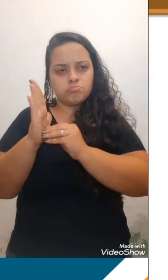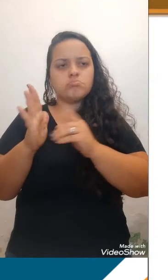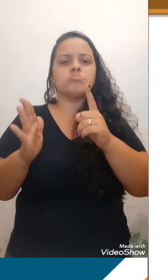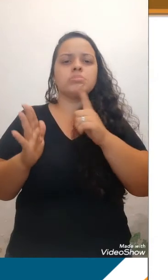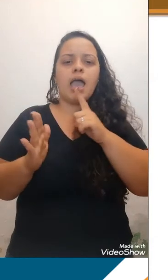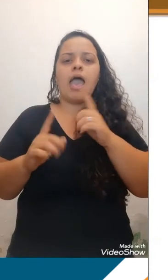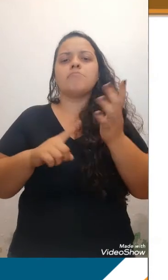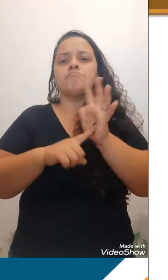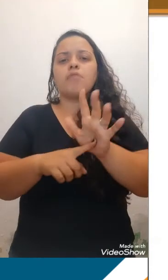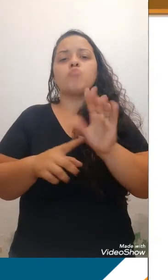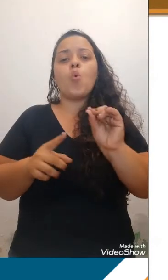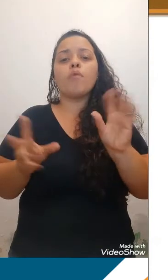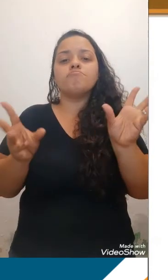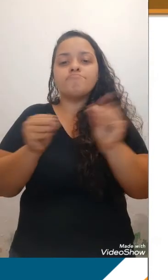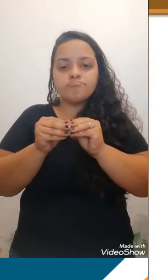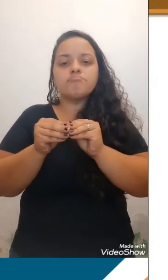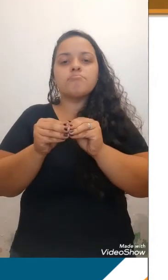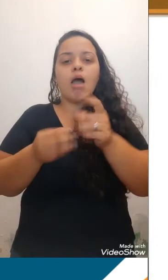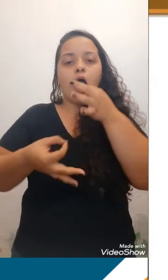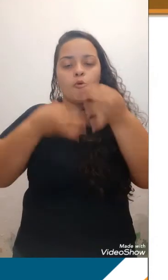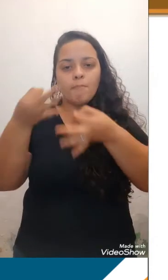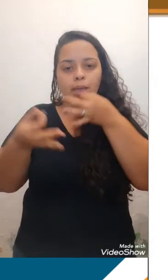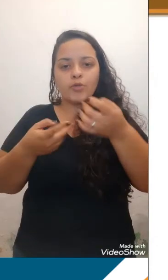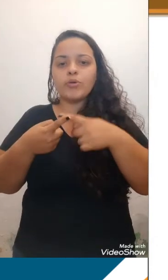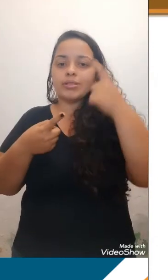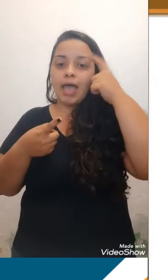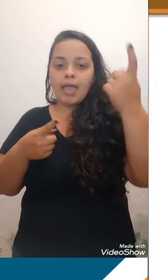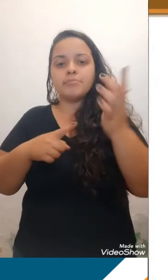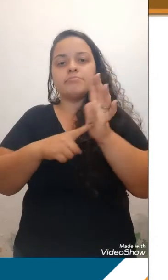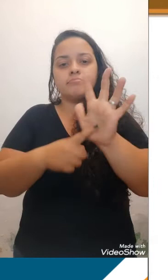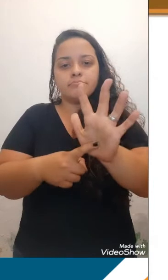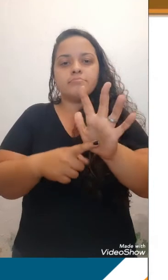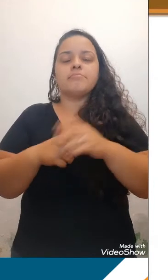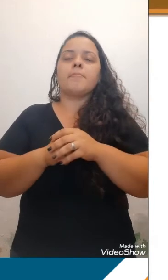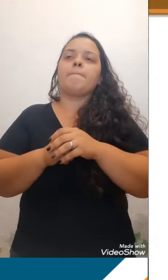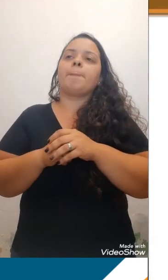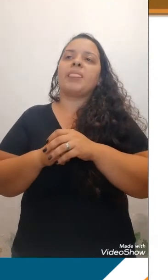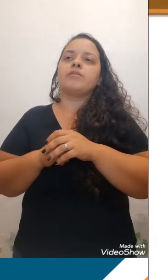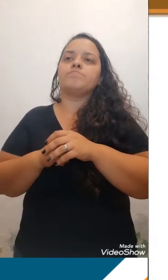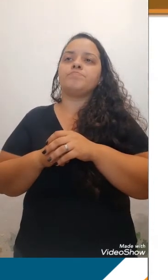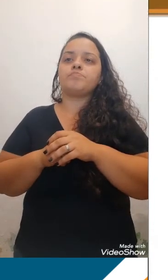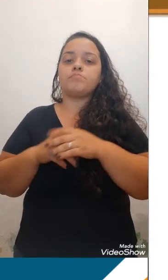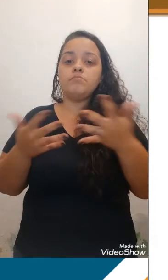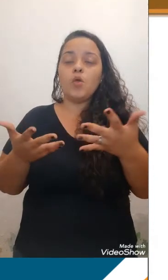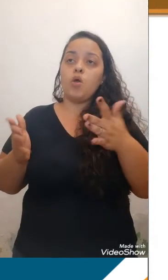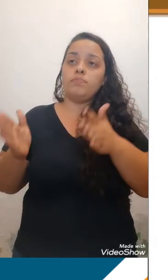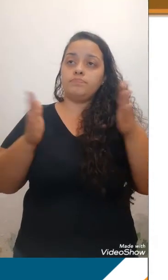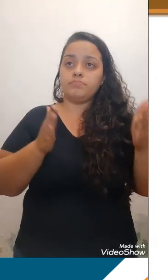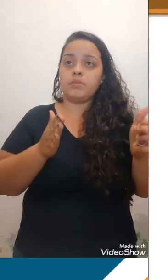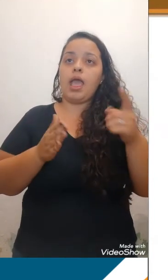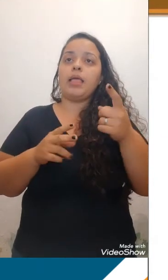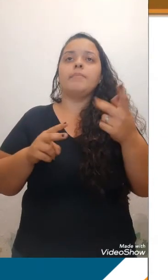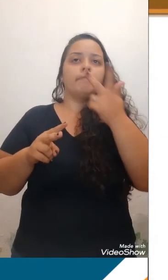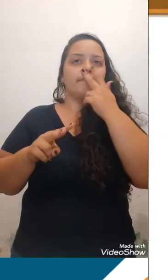e, dessa forma, até anunciado um fechamento do argumento, da ideia apresentada pela Natália. Vamos ver esse